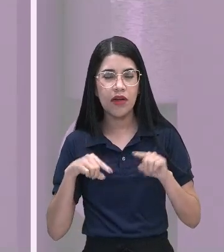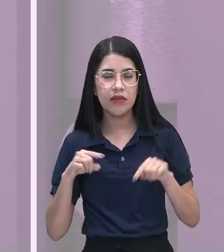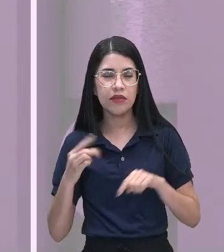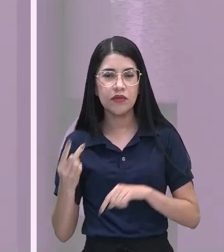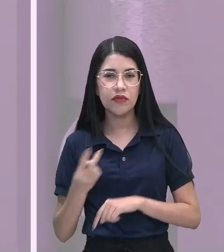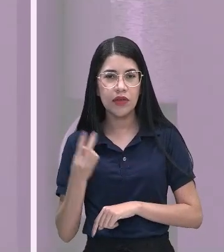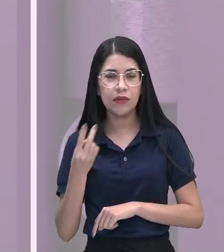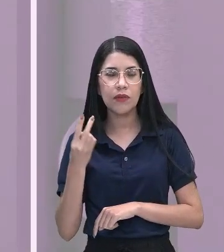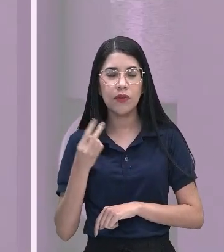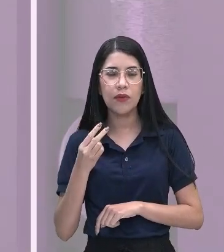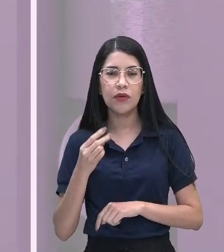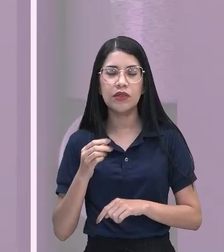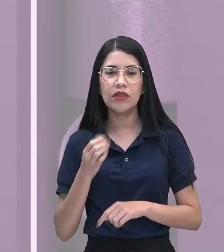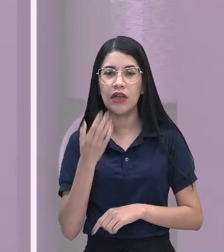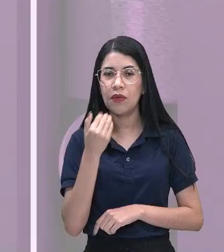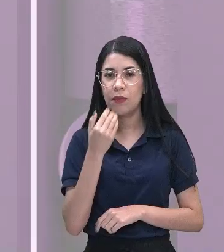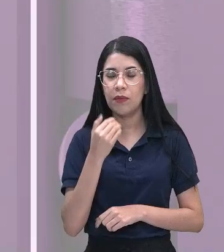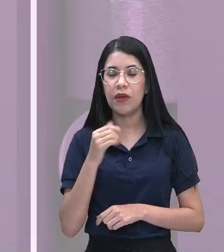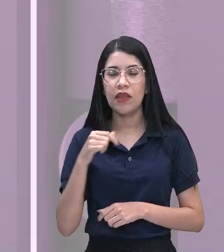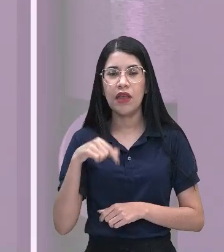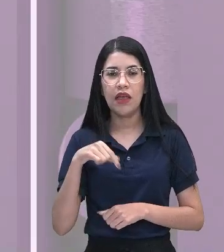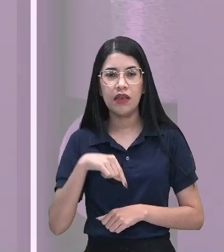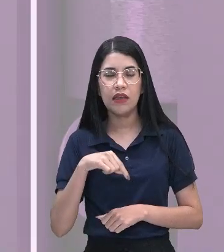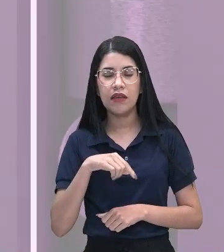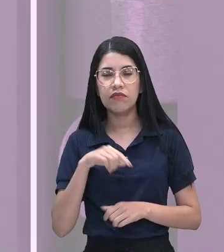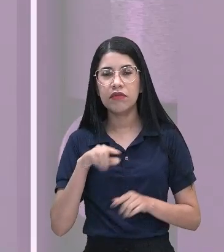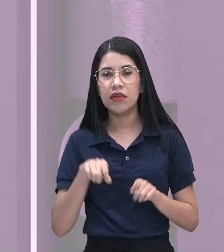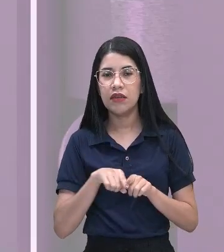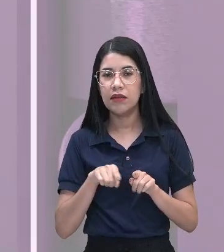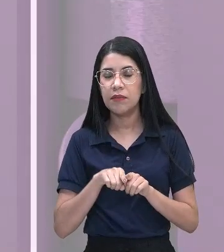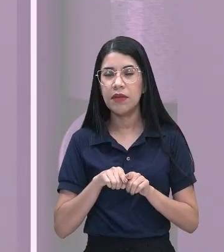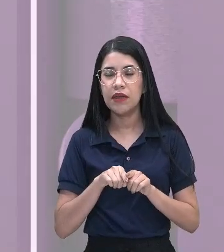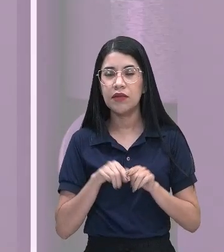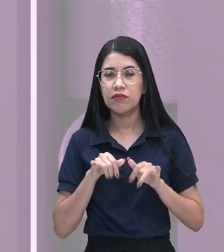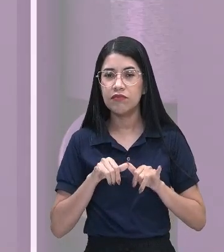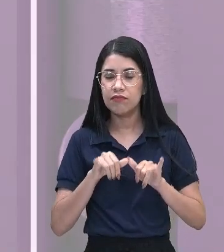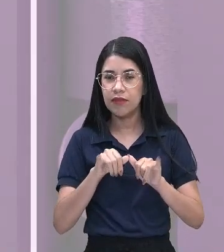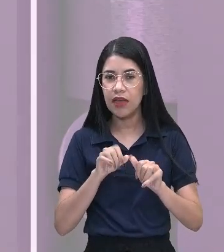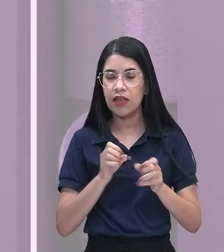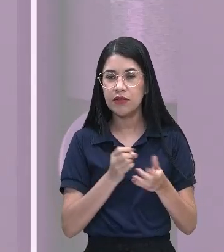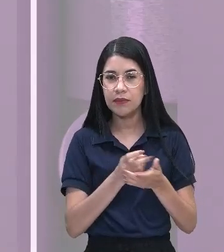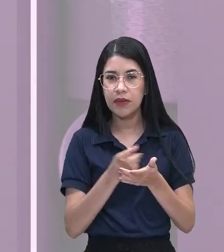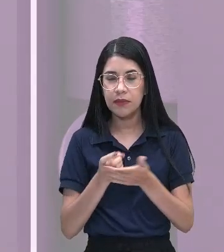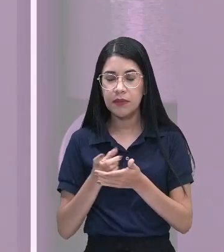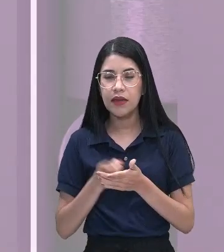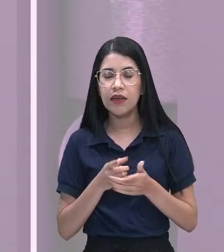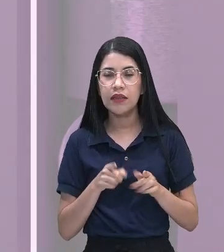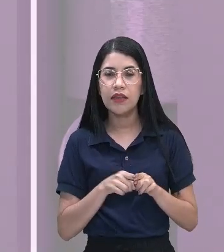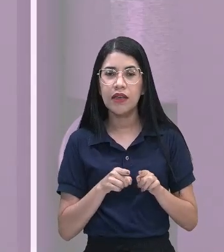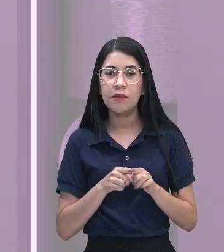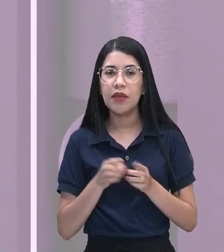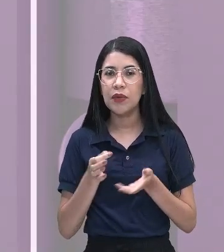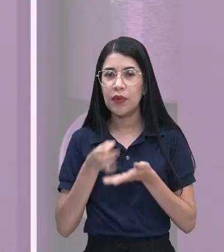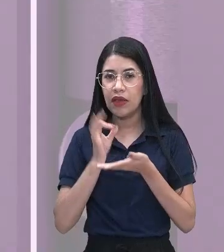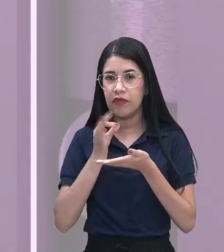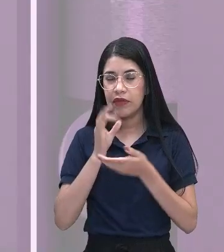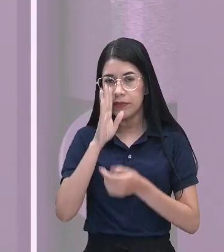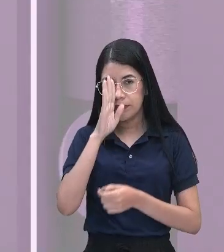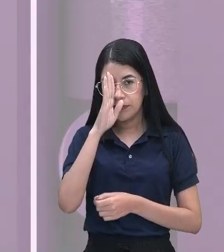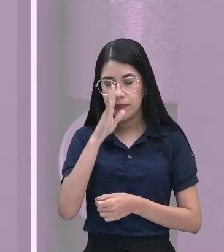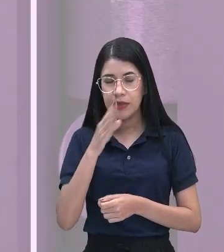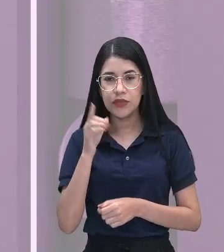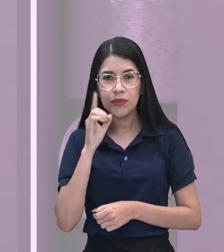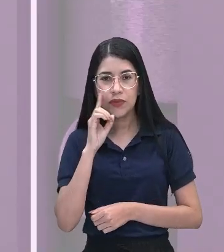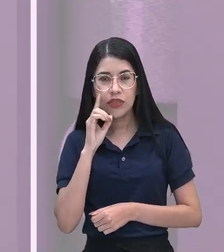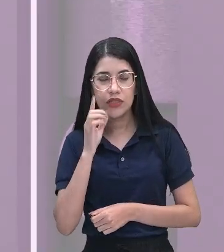mercadorias nas prateleiras, nos mercados, né? E principalmente o nosso velho cafezinho, né, do dia a